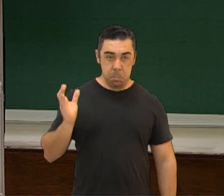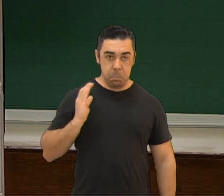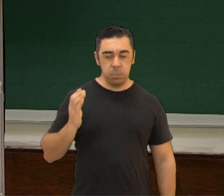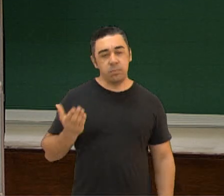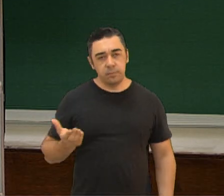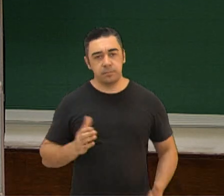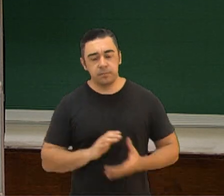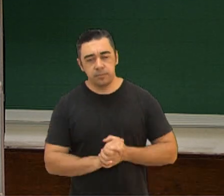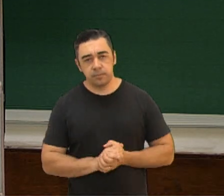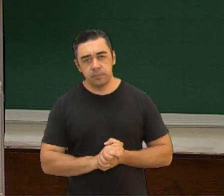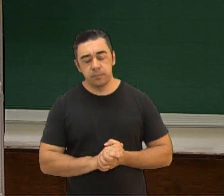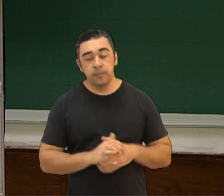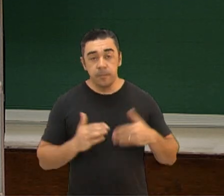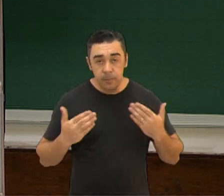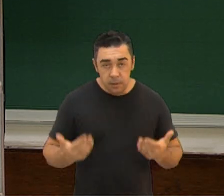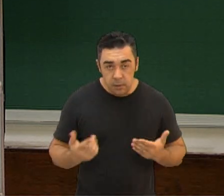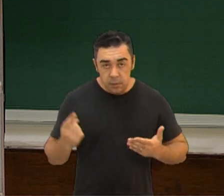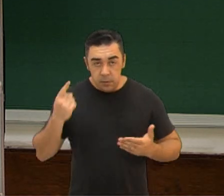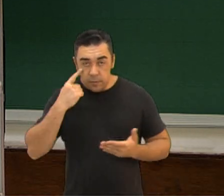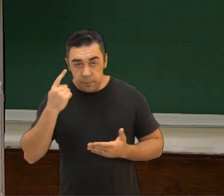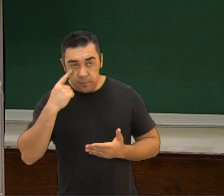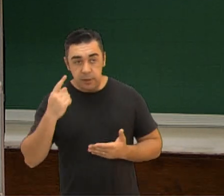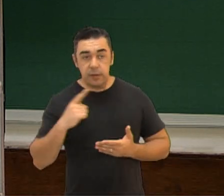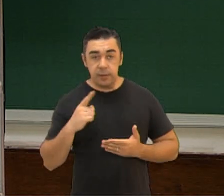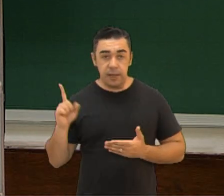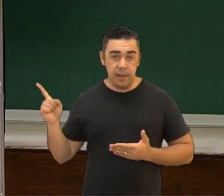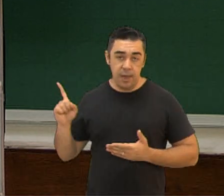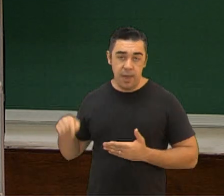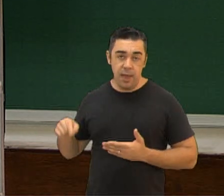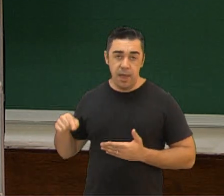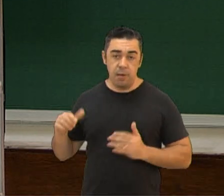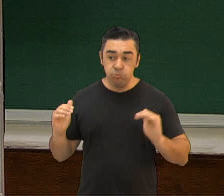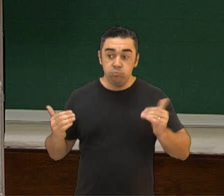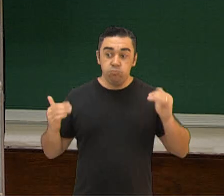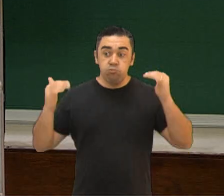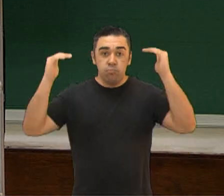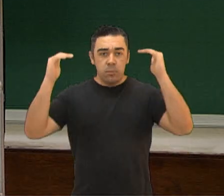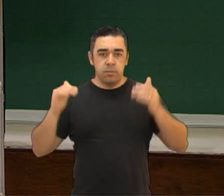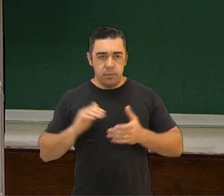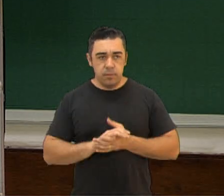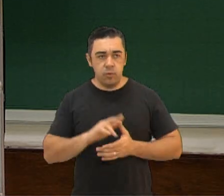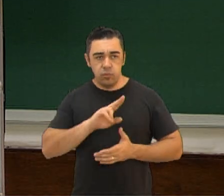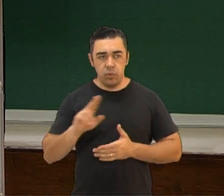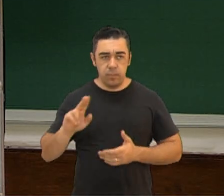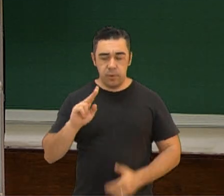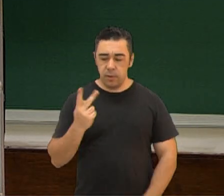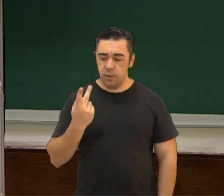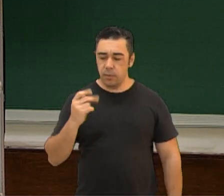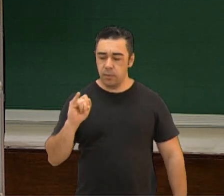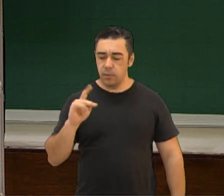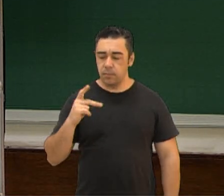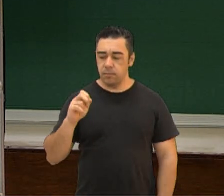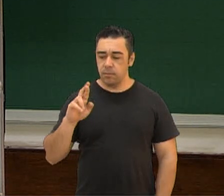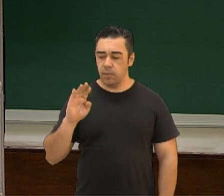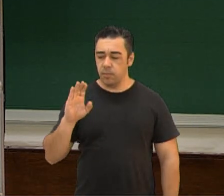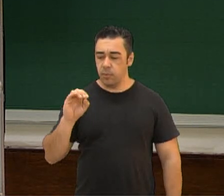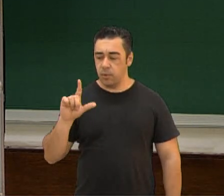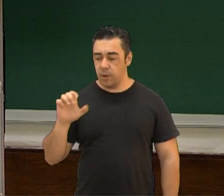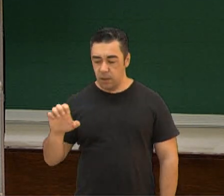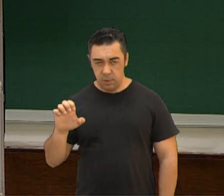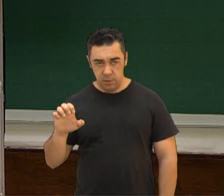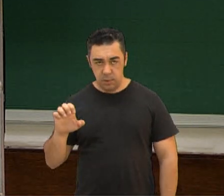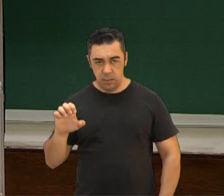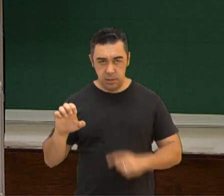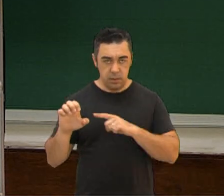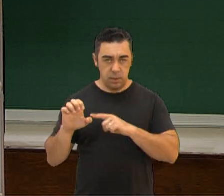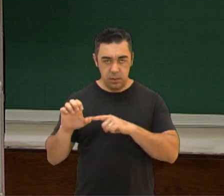enunciação, certo? Então, existe um exagero, isso a gente chama de hipérbole. Então, hipérbole